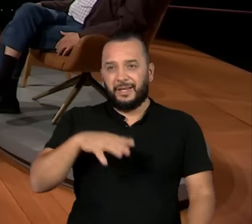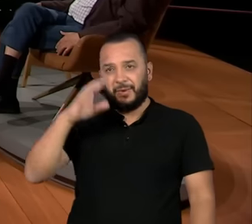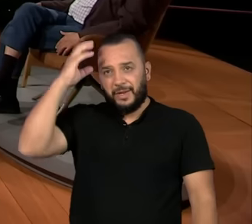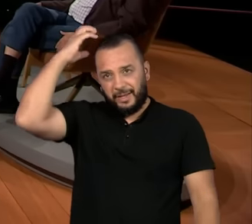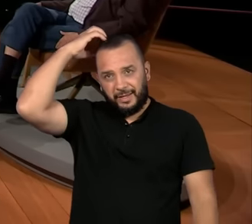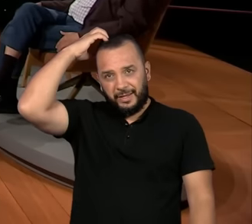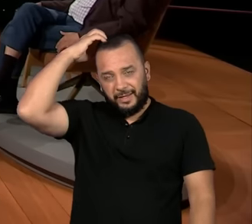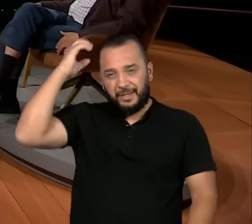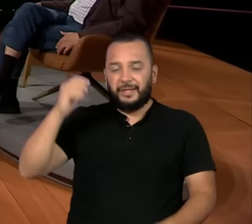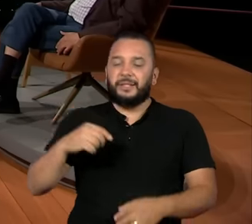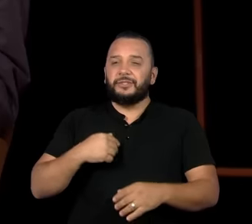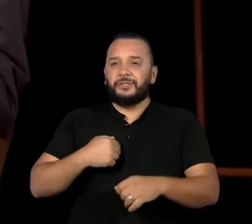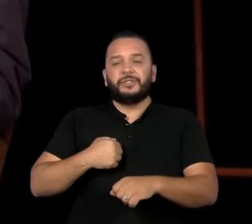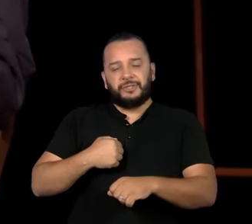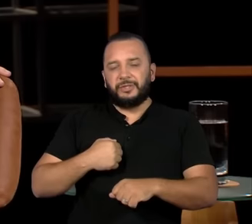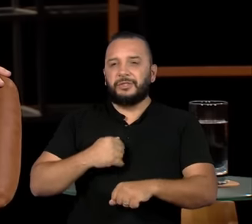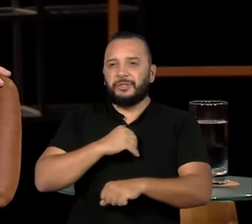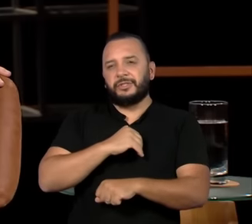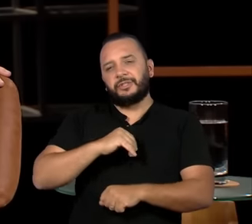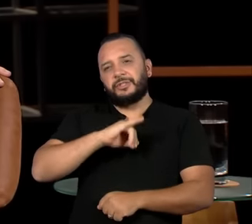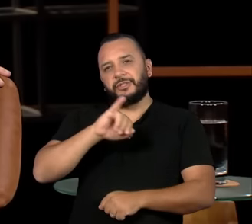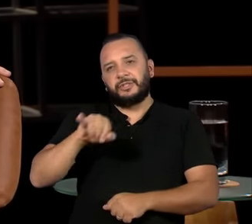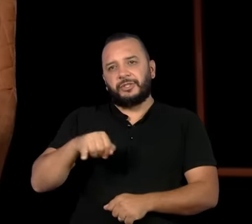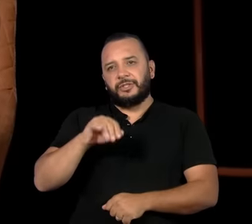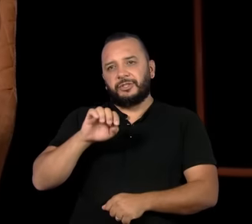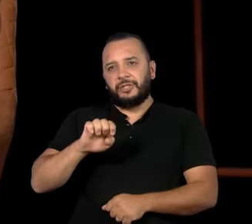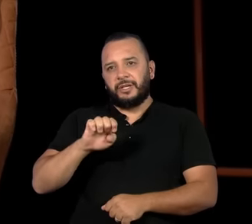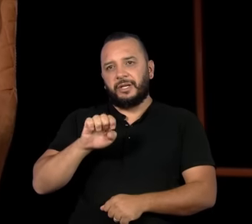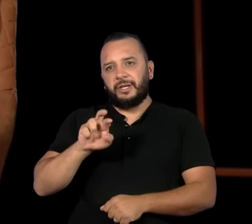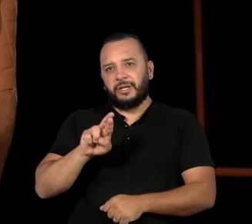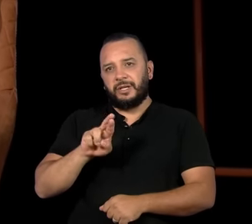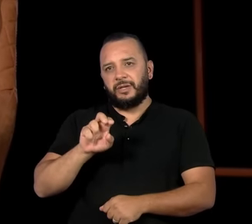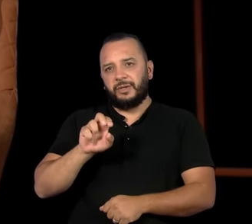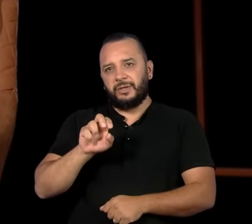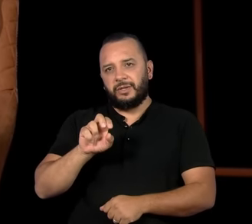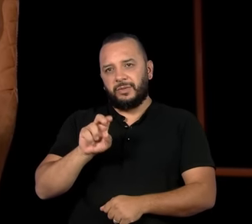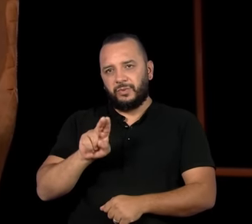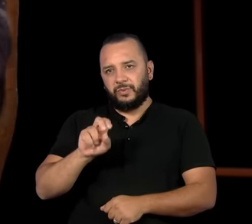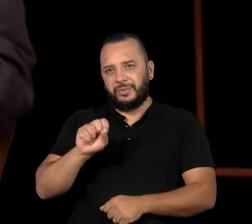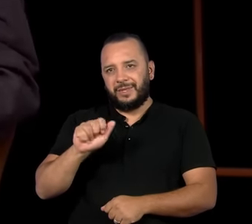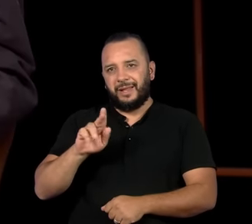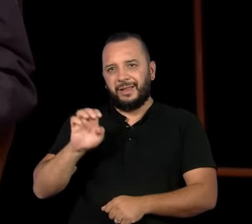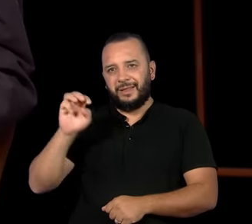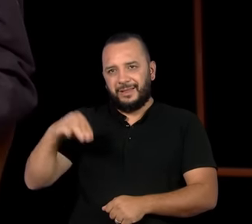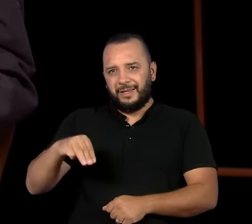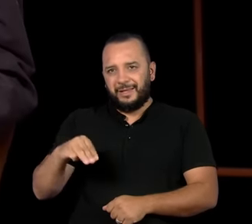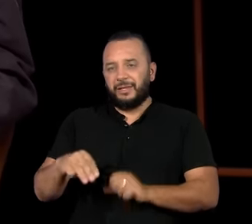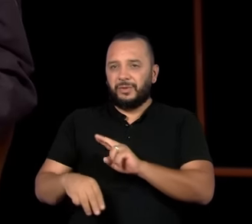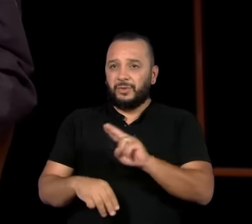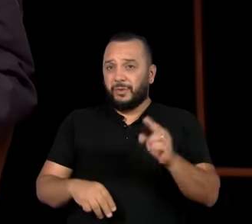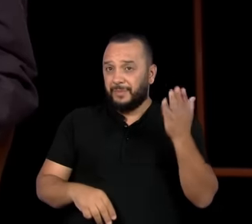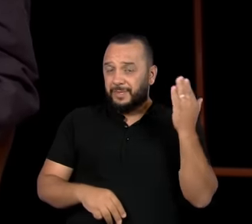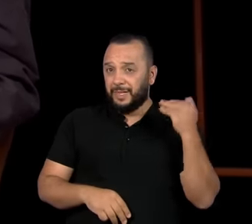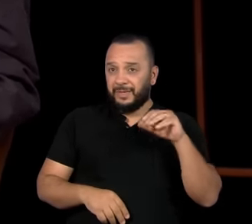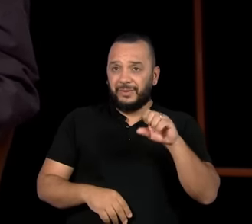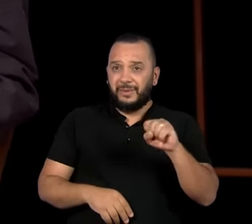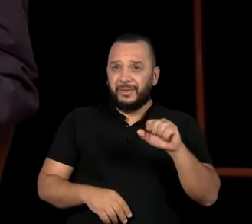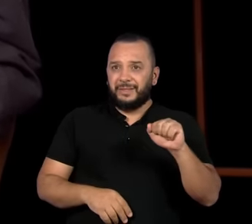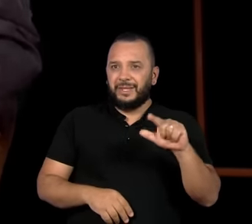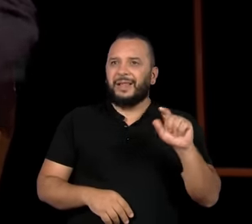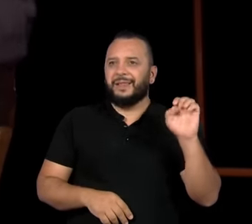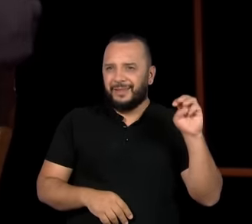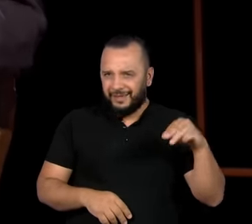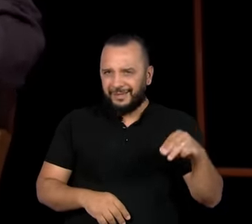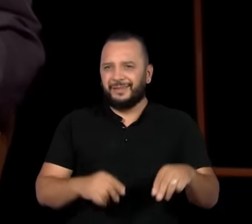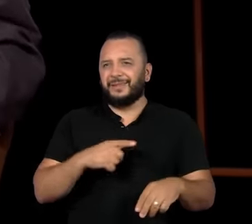de Jerusalém, que chamava-se Salém, na época. Né? E, então, tem toda uma história em